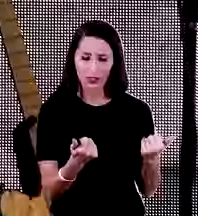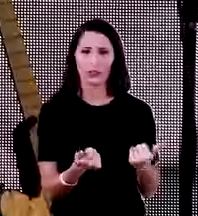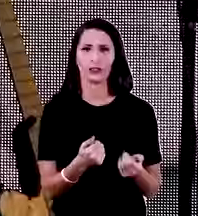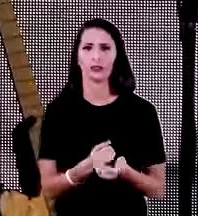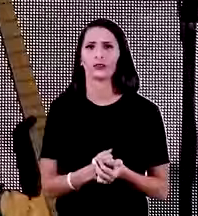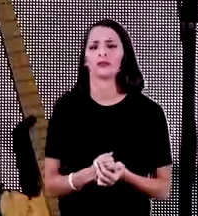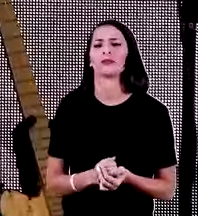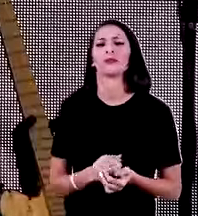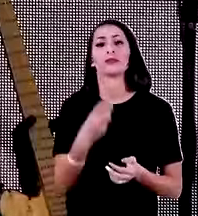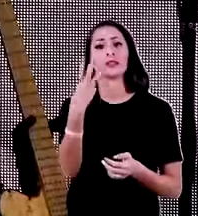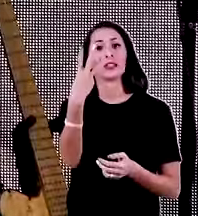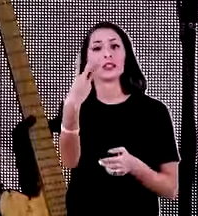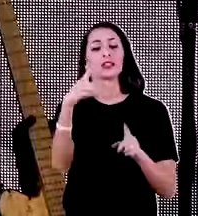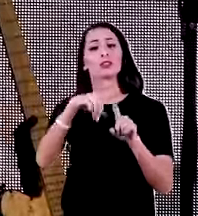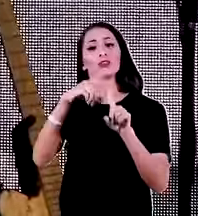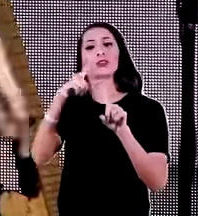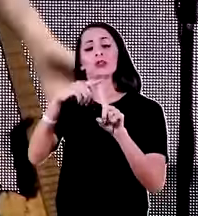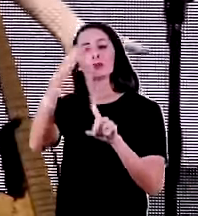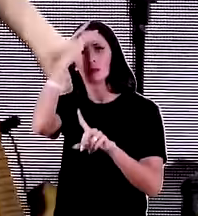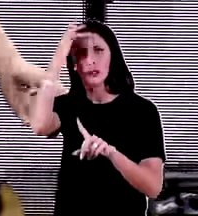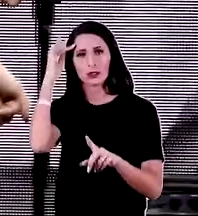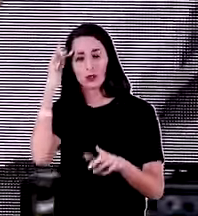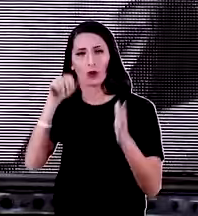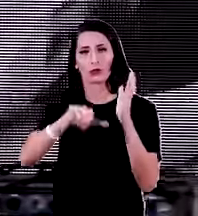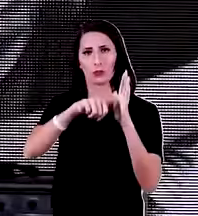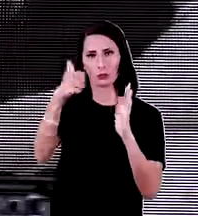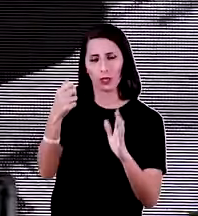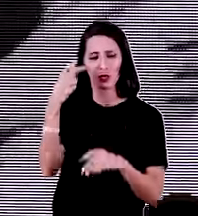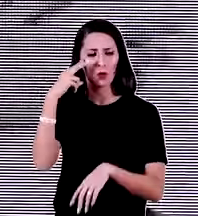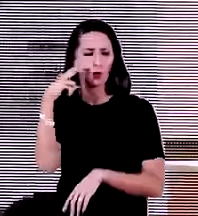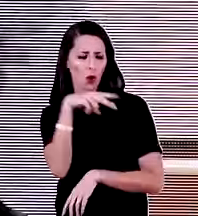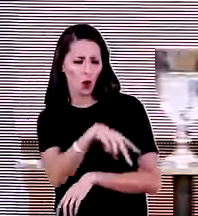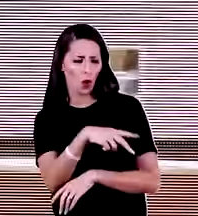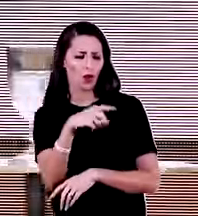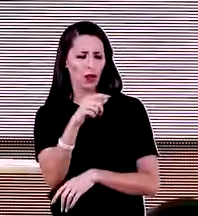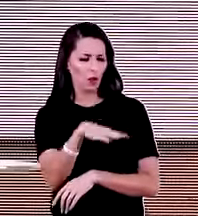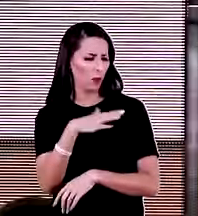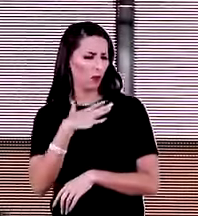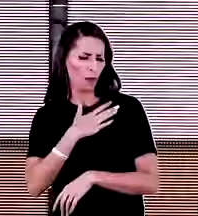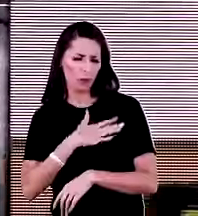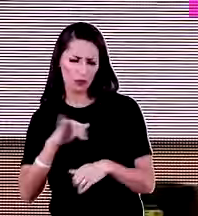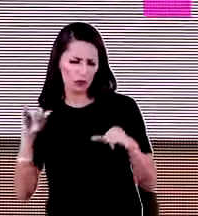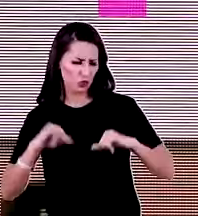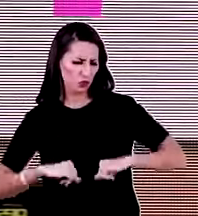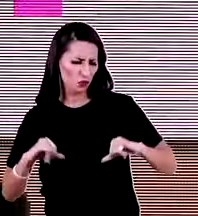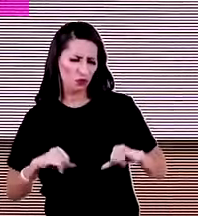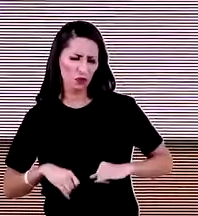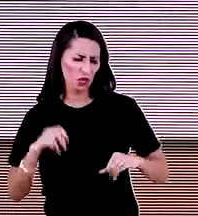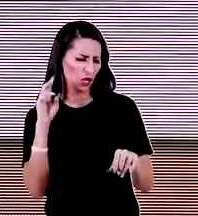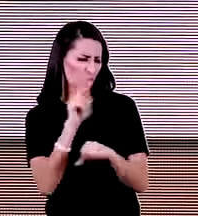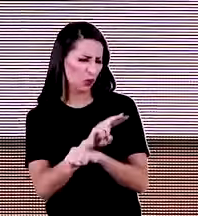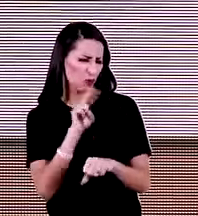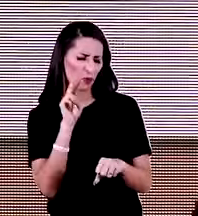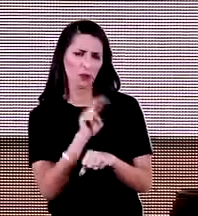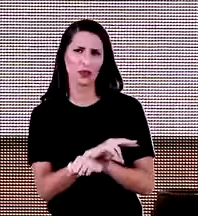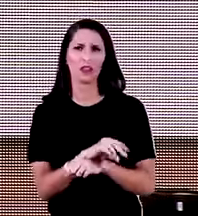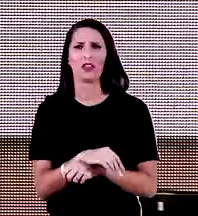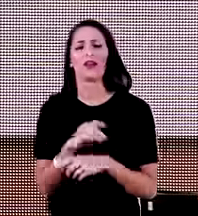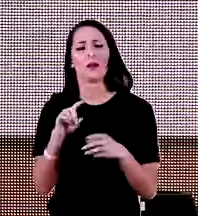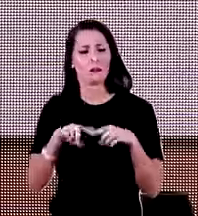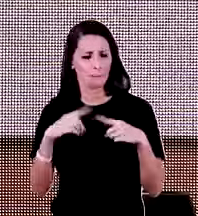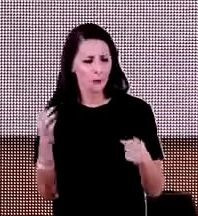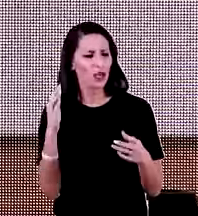percebeu? O primeiro que olha para você, oh meu Deus, está sofrendo, é difícil, mas vai dar tudo